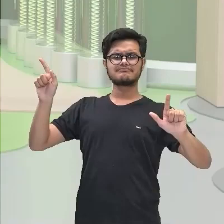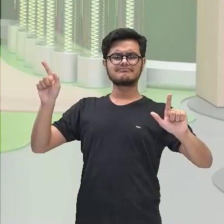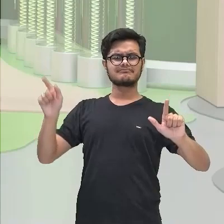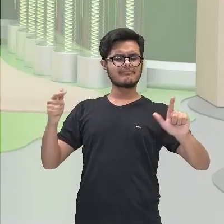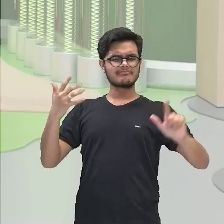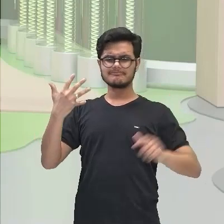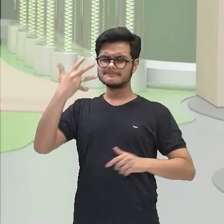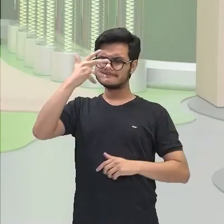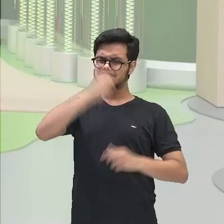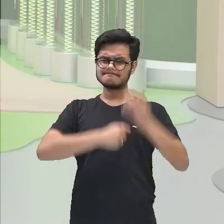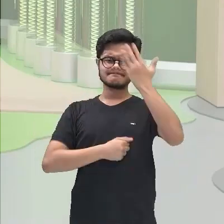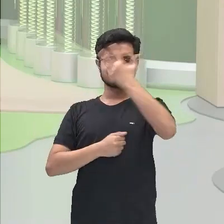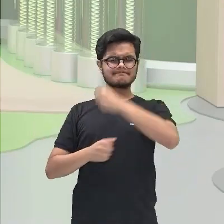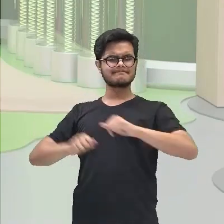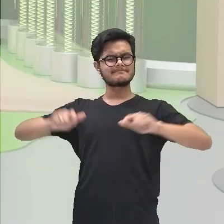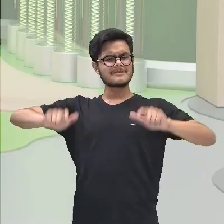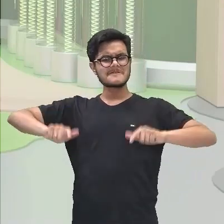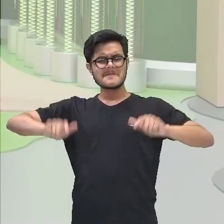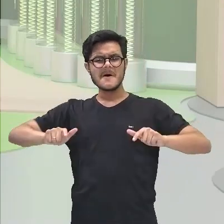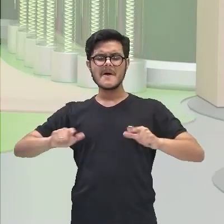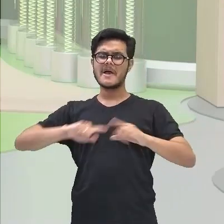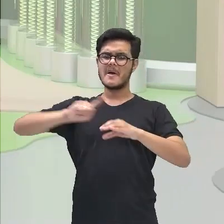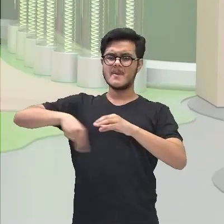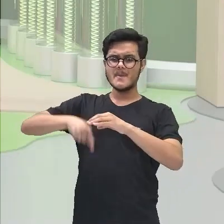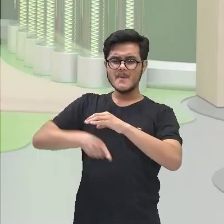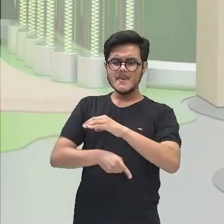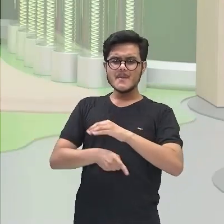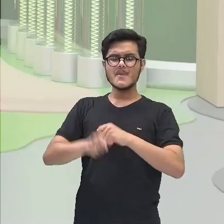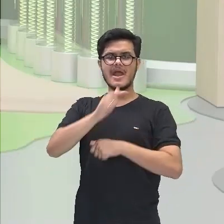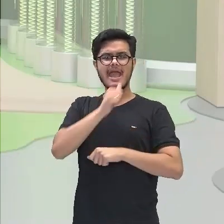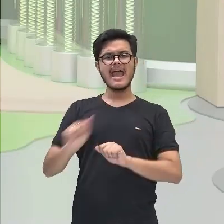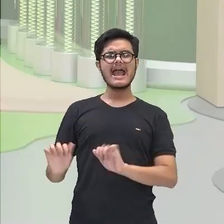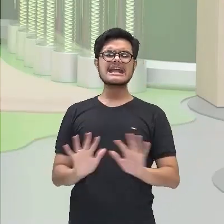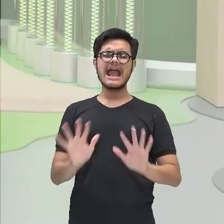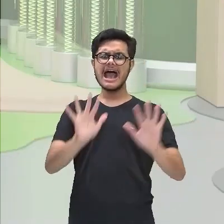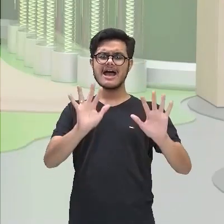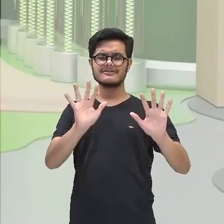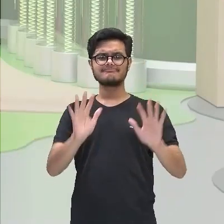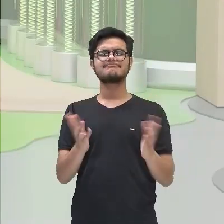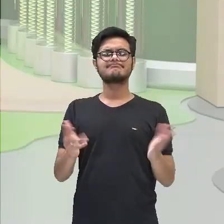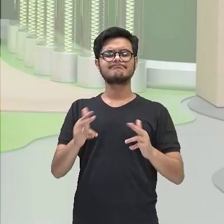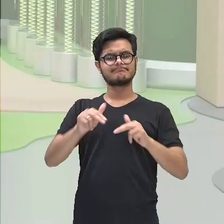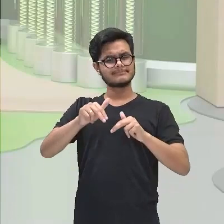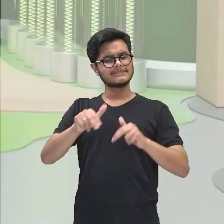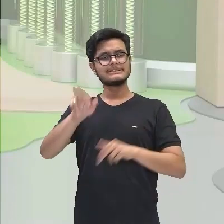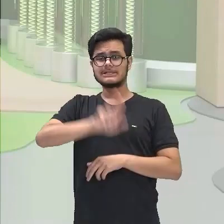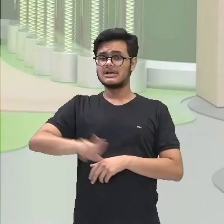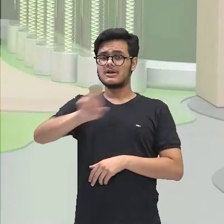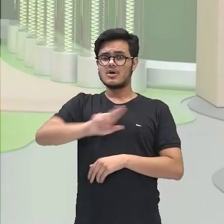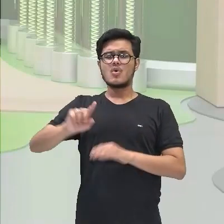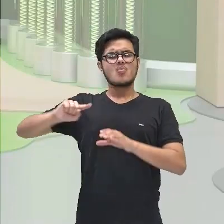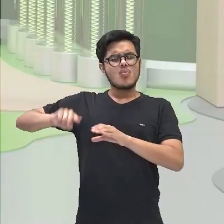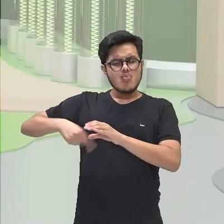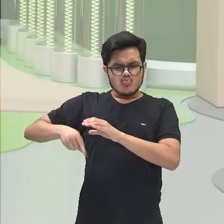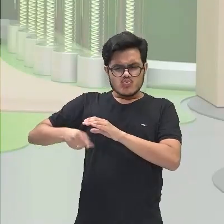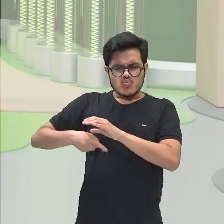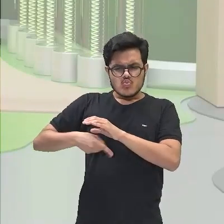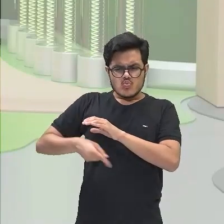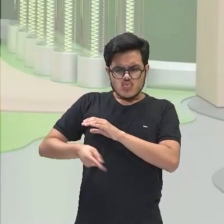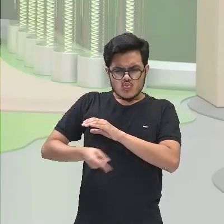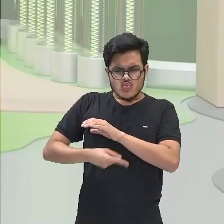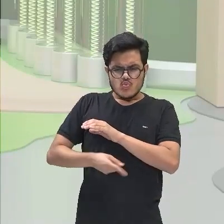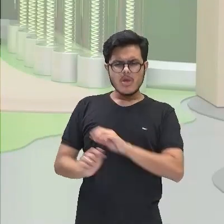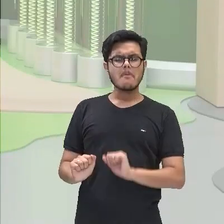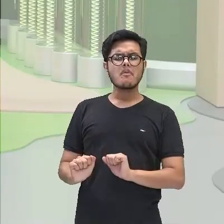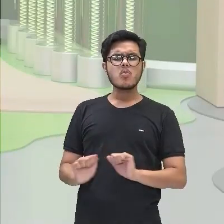desse local onde é explorado. Então existe ali usinas que vão extrair esse gás natural e